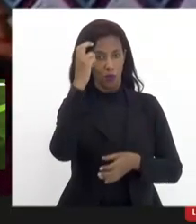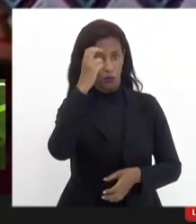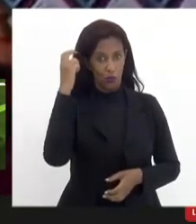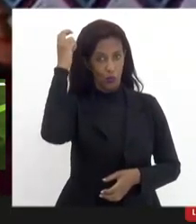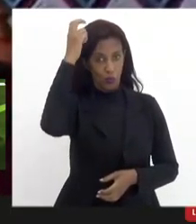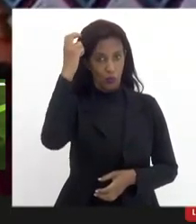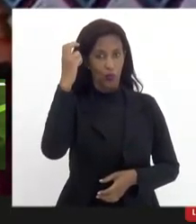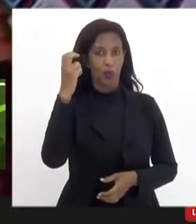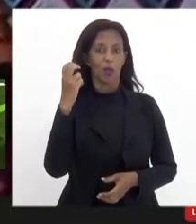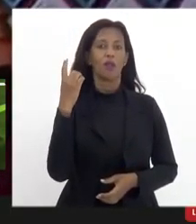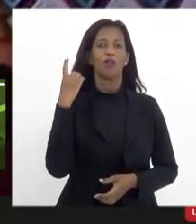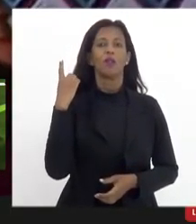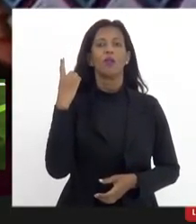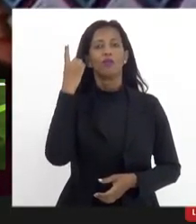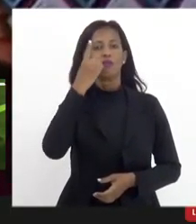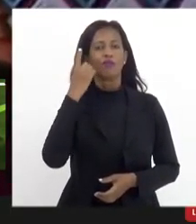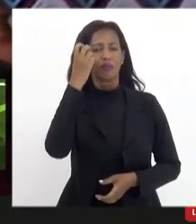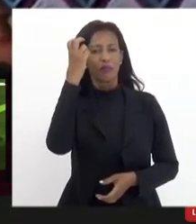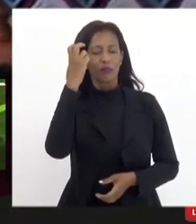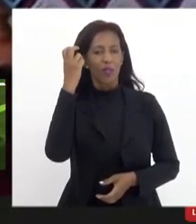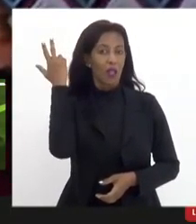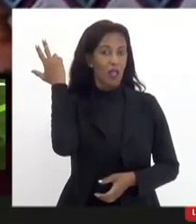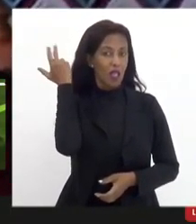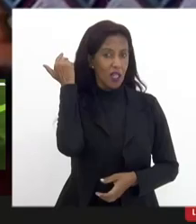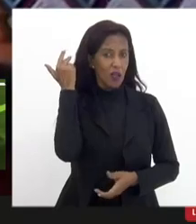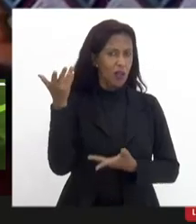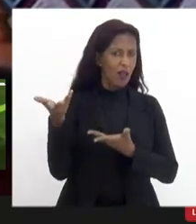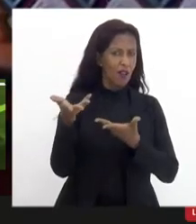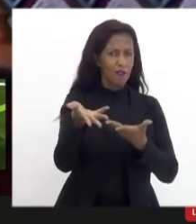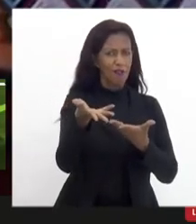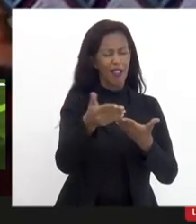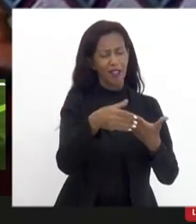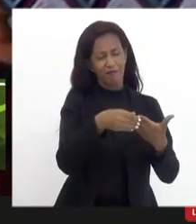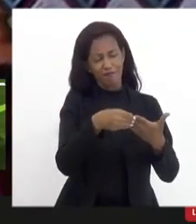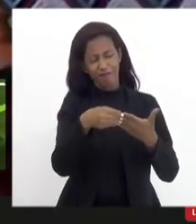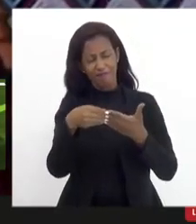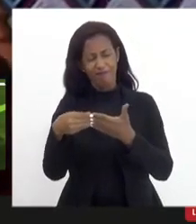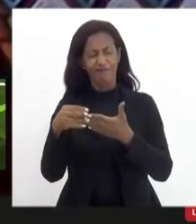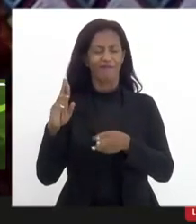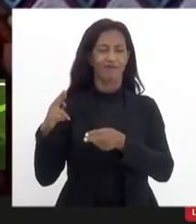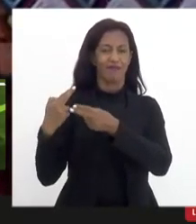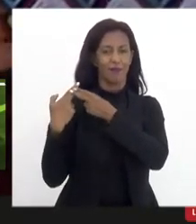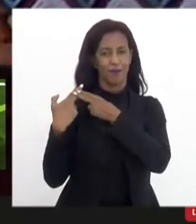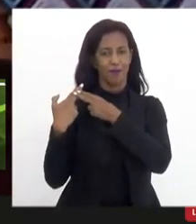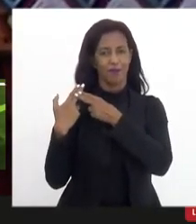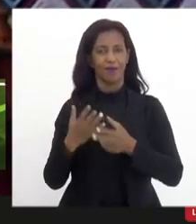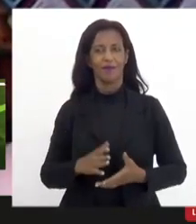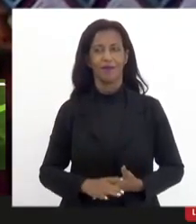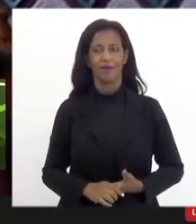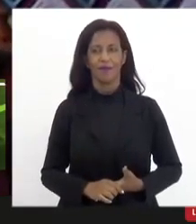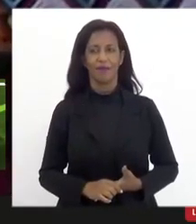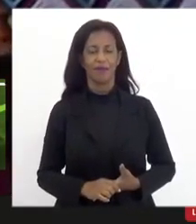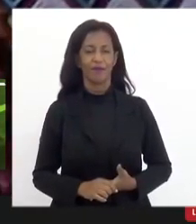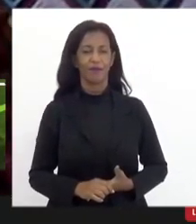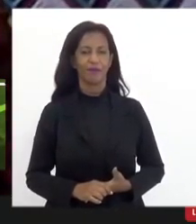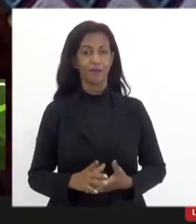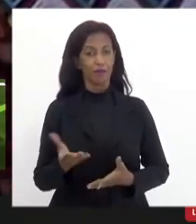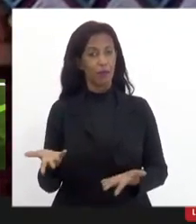o deputado Eliomar vem tocando com muito brilhantismo, muita responsabilidade, com